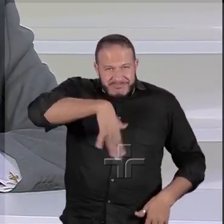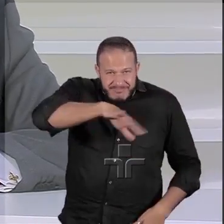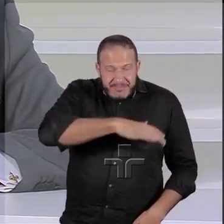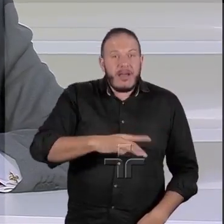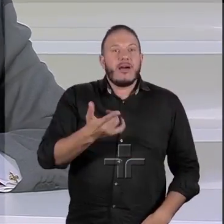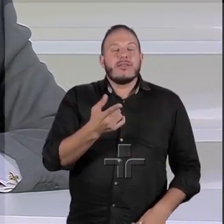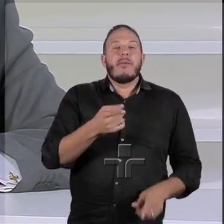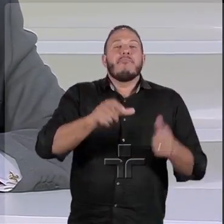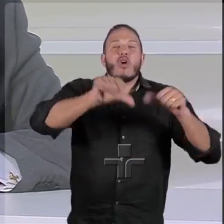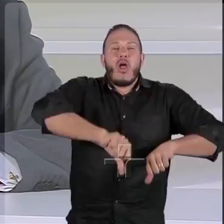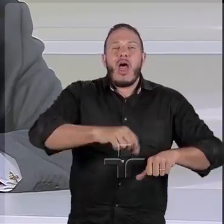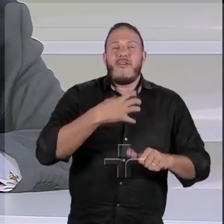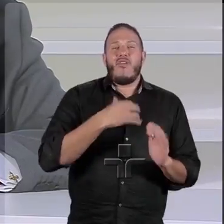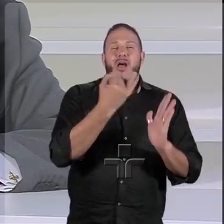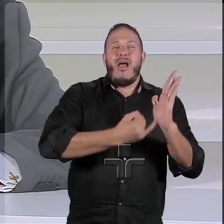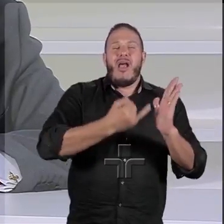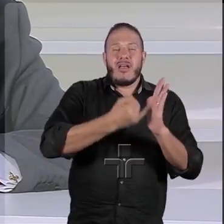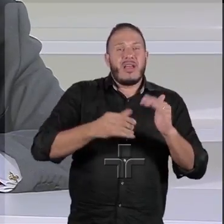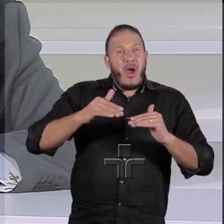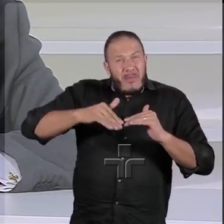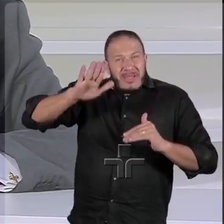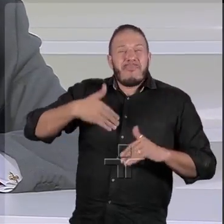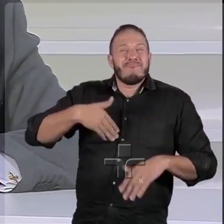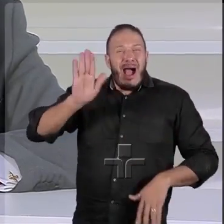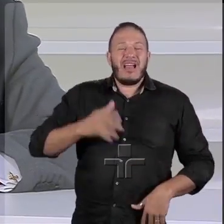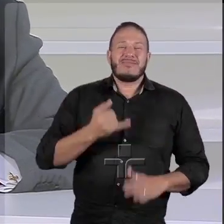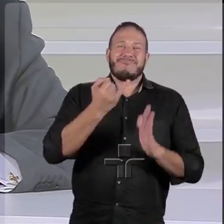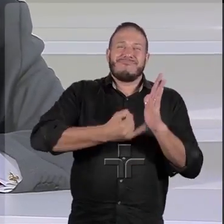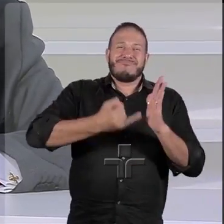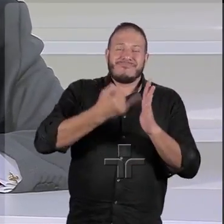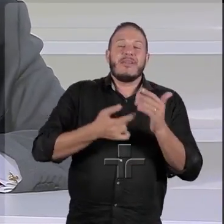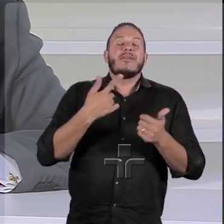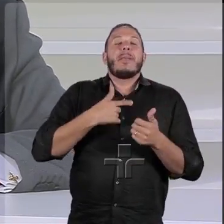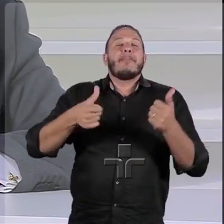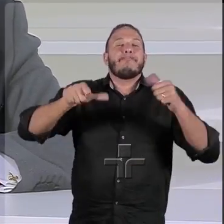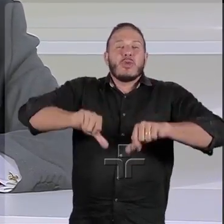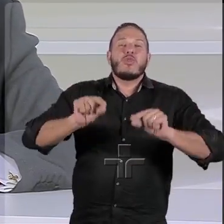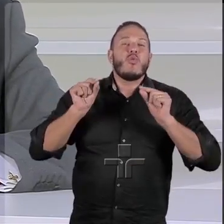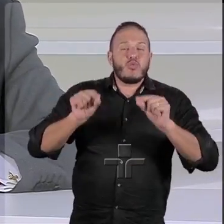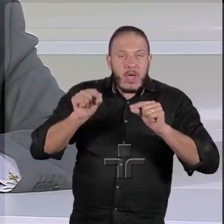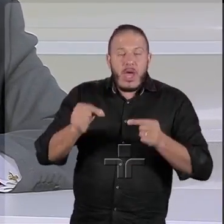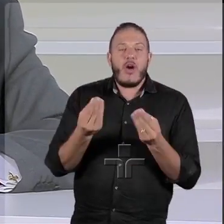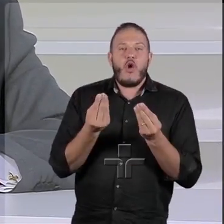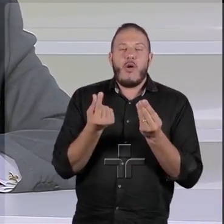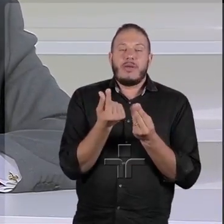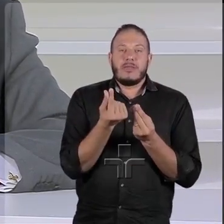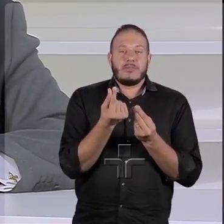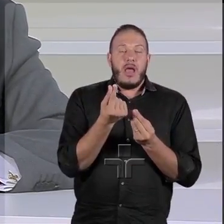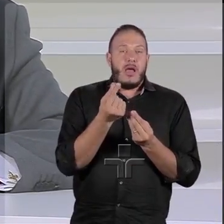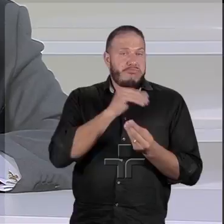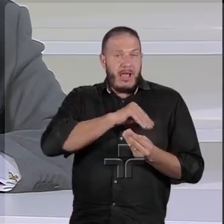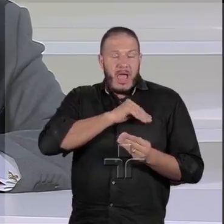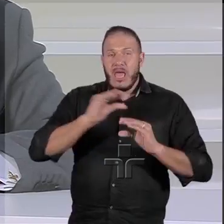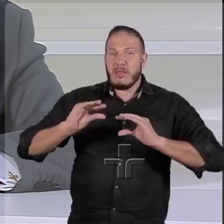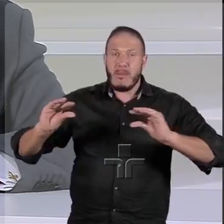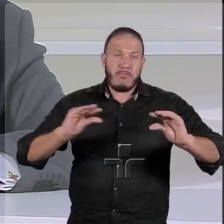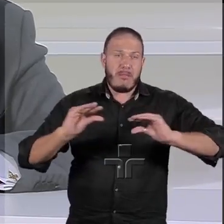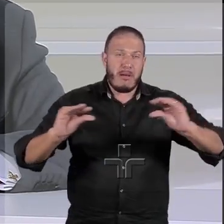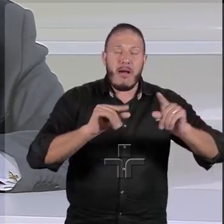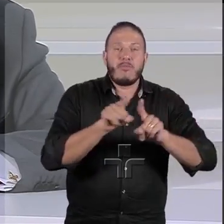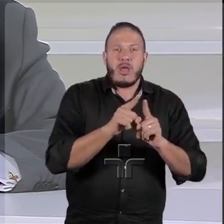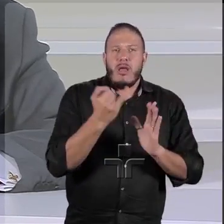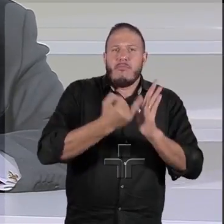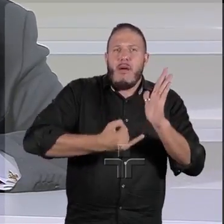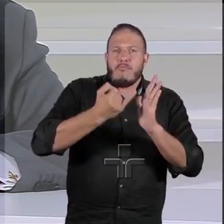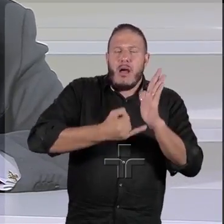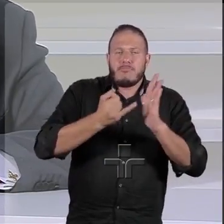sistema tributário, aumentar a carga tributária e piorar a distribuição de renda, porque essa carga tributária foi